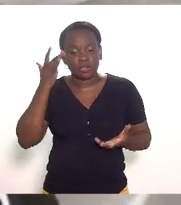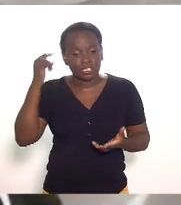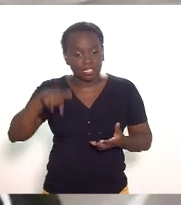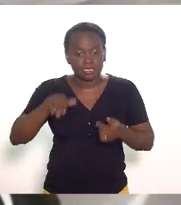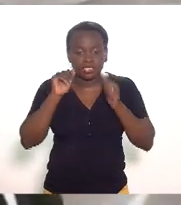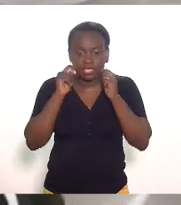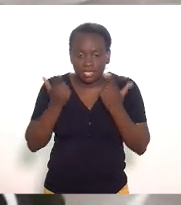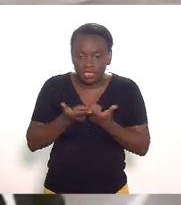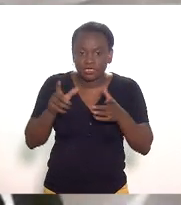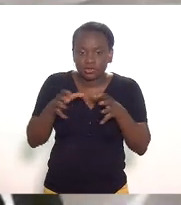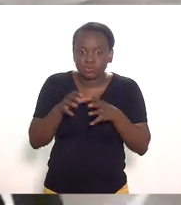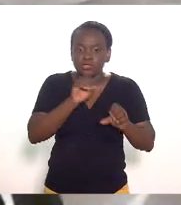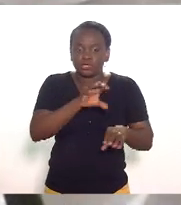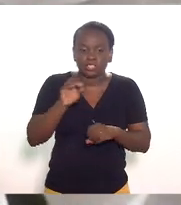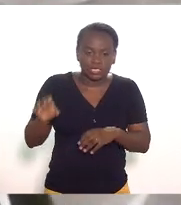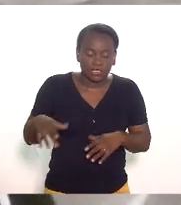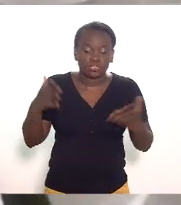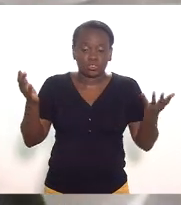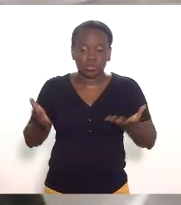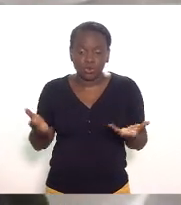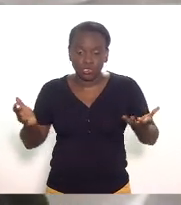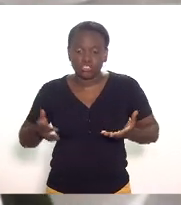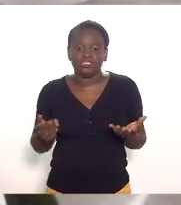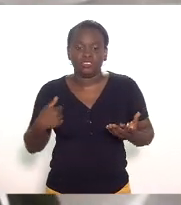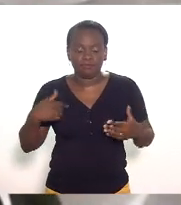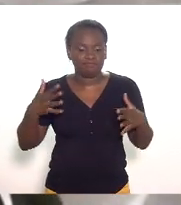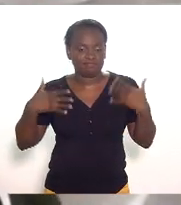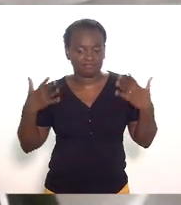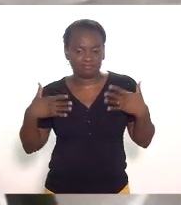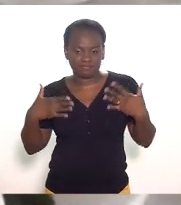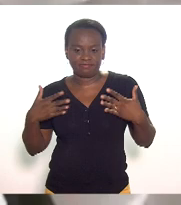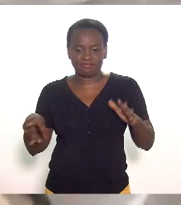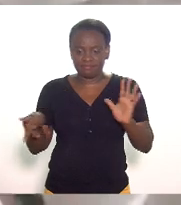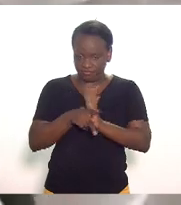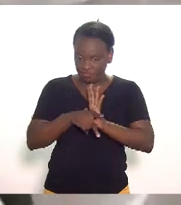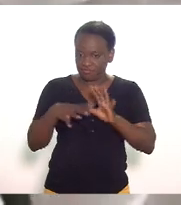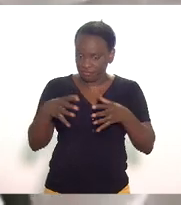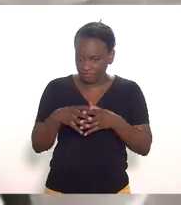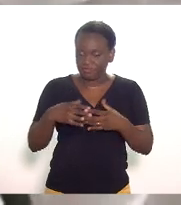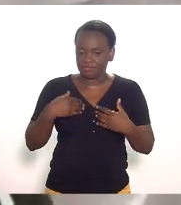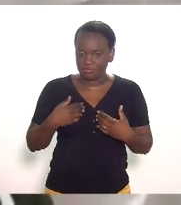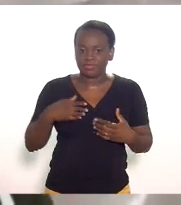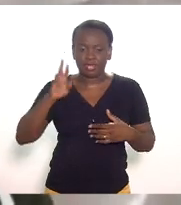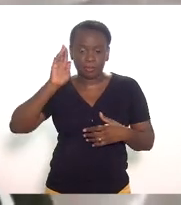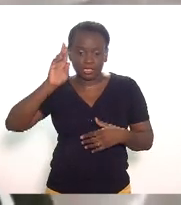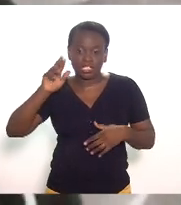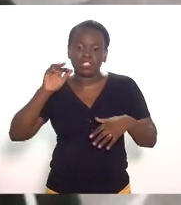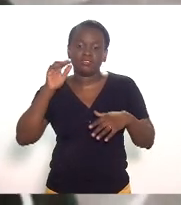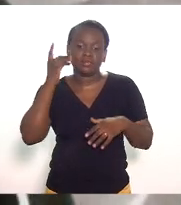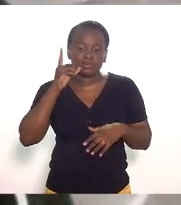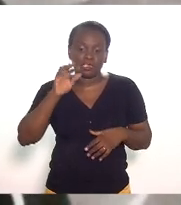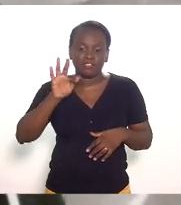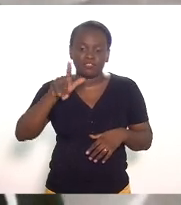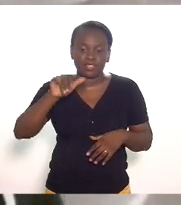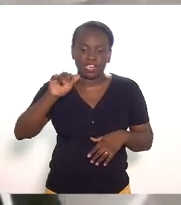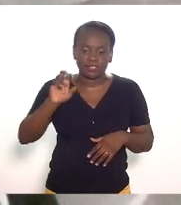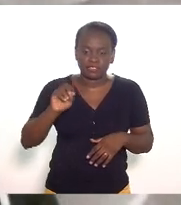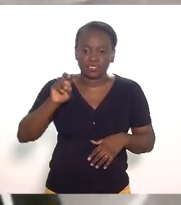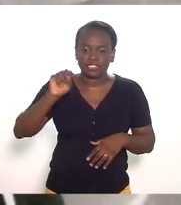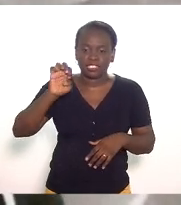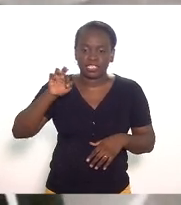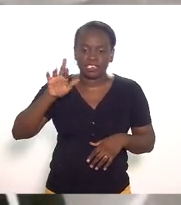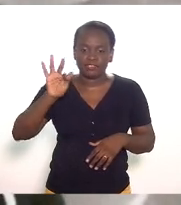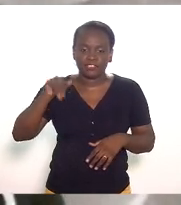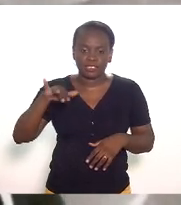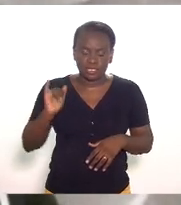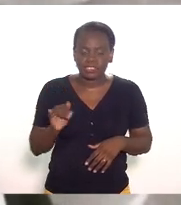da Comissão de Educação, que hoje eu tenho a alegria de pertencer, que é conduzida pelo deputado Flávio Serafini, poderá,